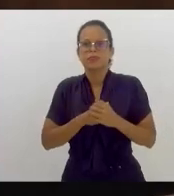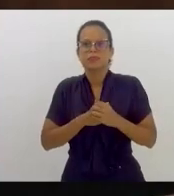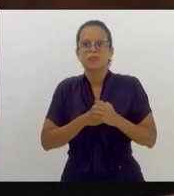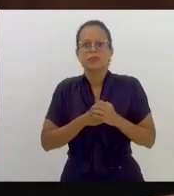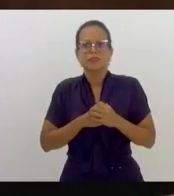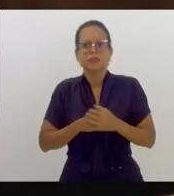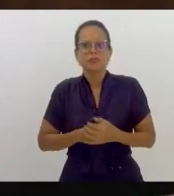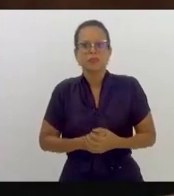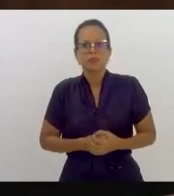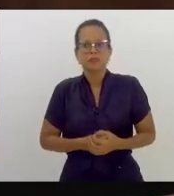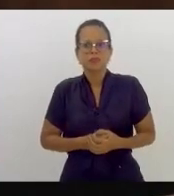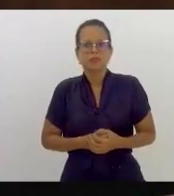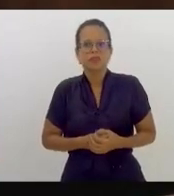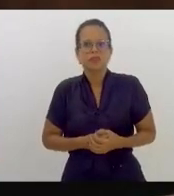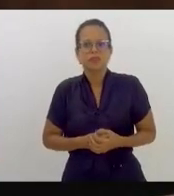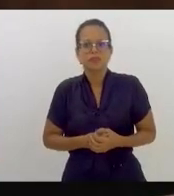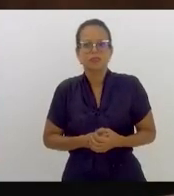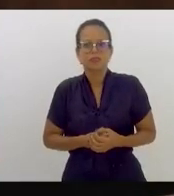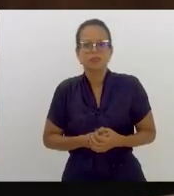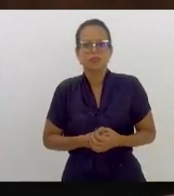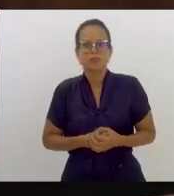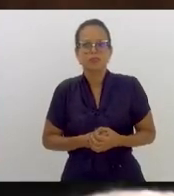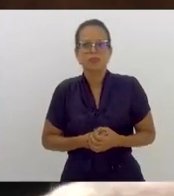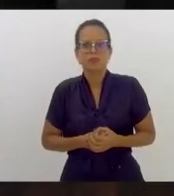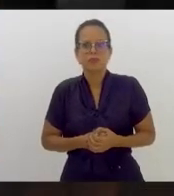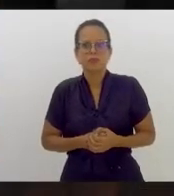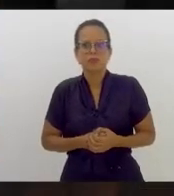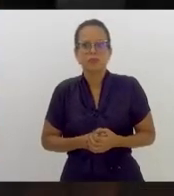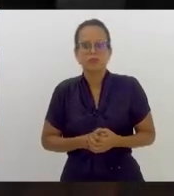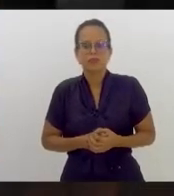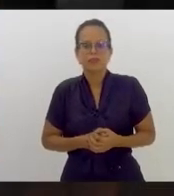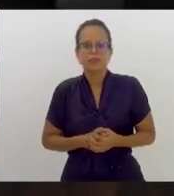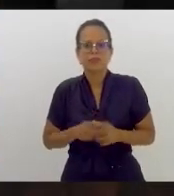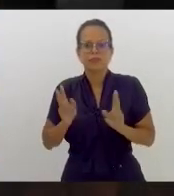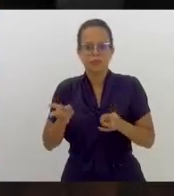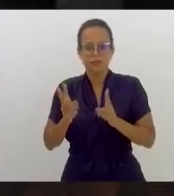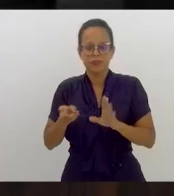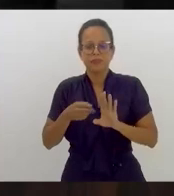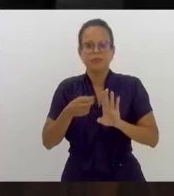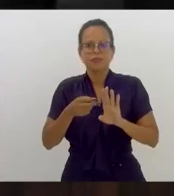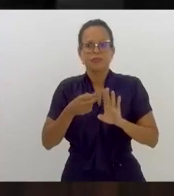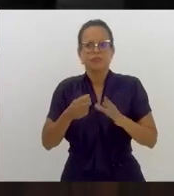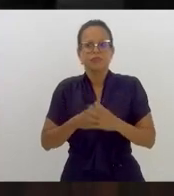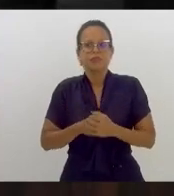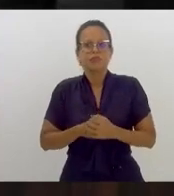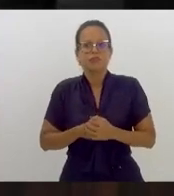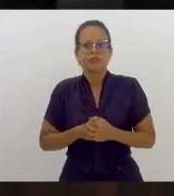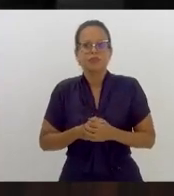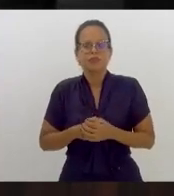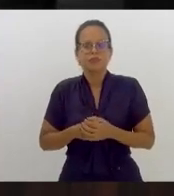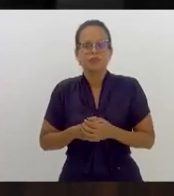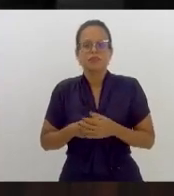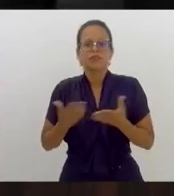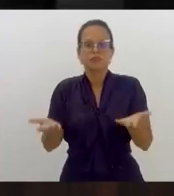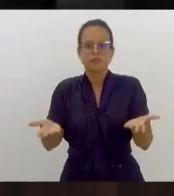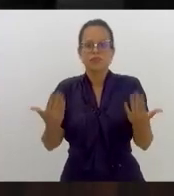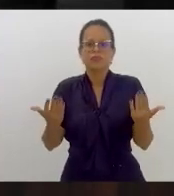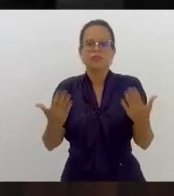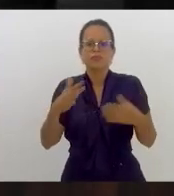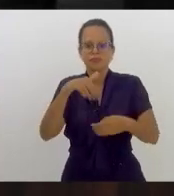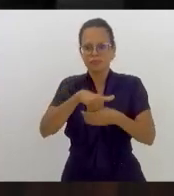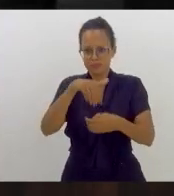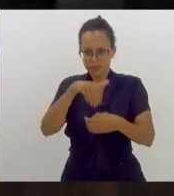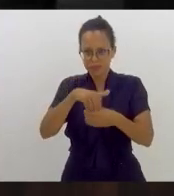vetos. Parecer pela manutenção dos vetos. Então, vamos votar como fizemos o acordo